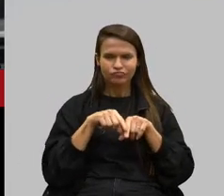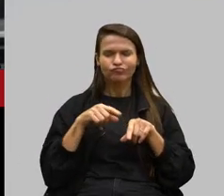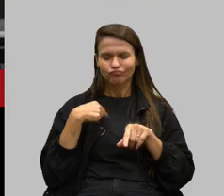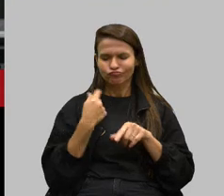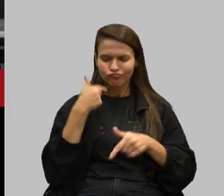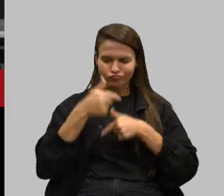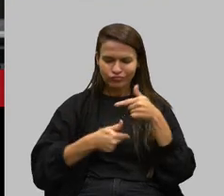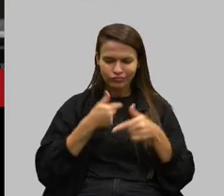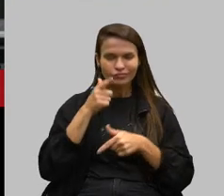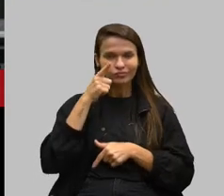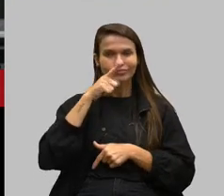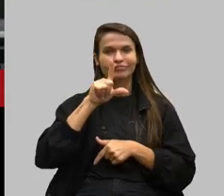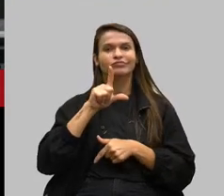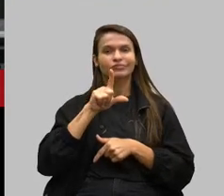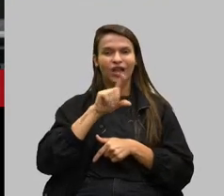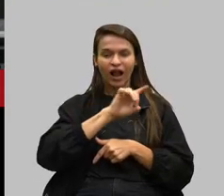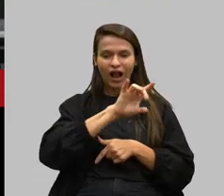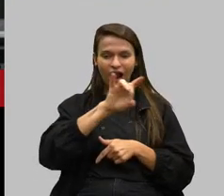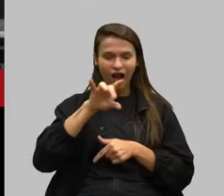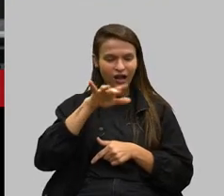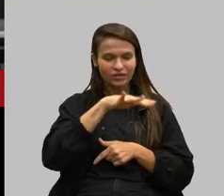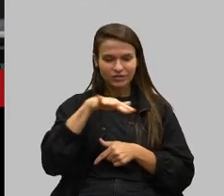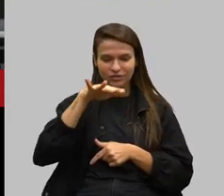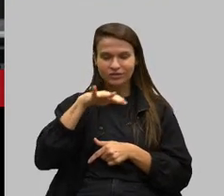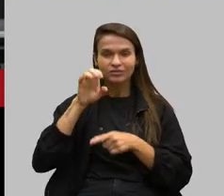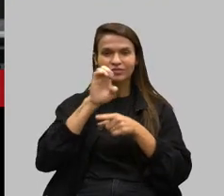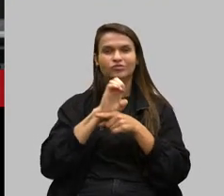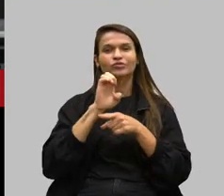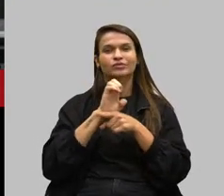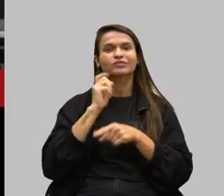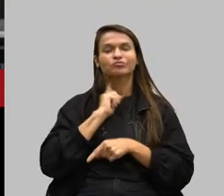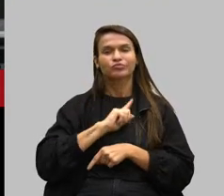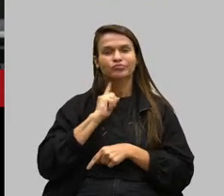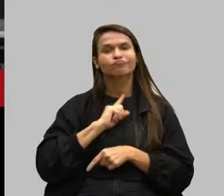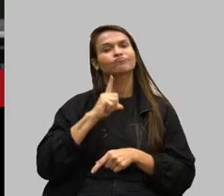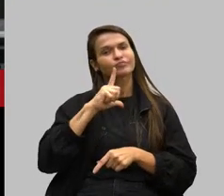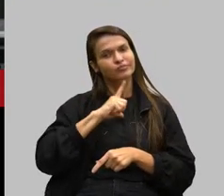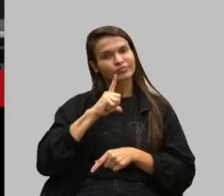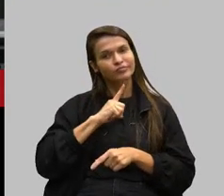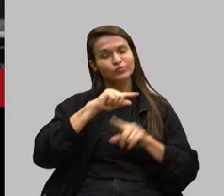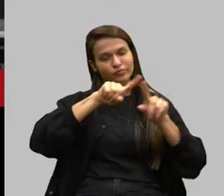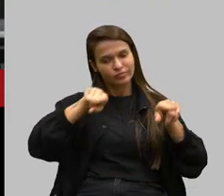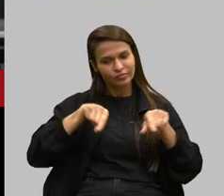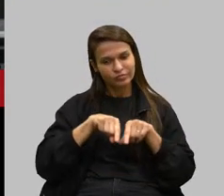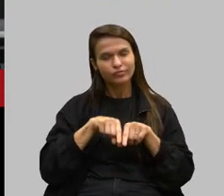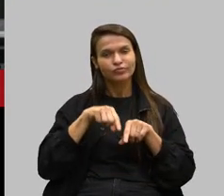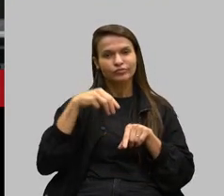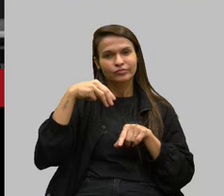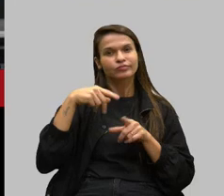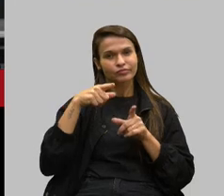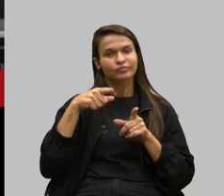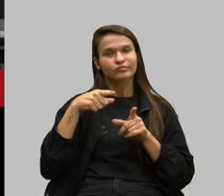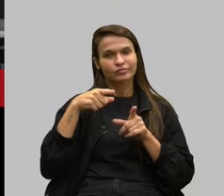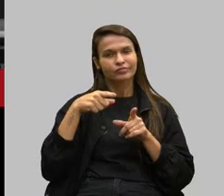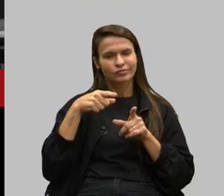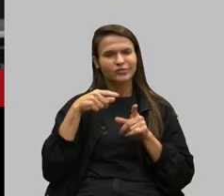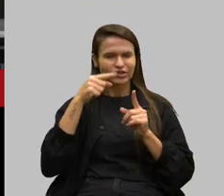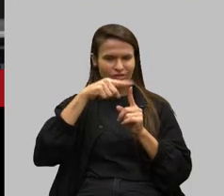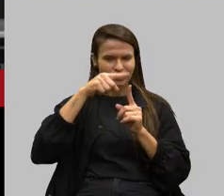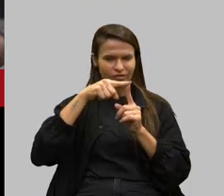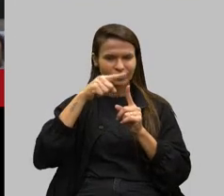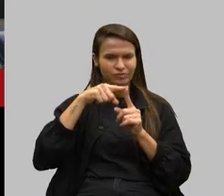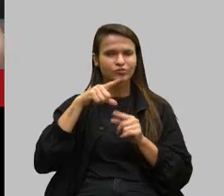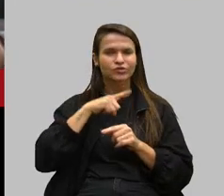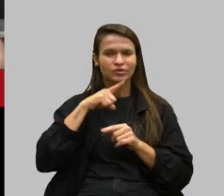conseguimos que cada região do estado de Minas Gerais tenha uma sala multissensorial a sala multissensorial ela é composta